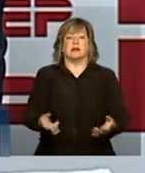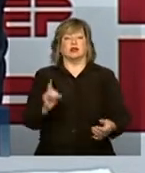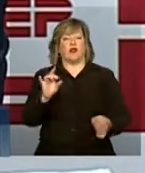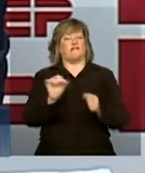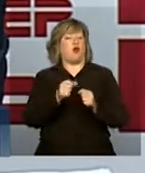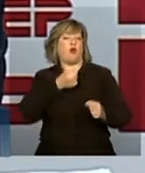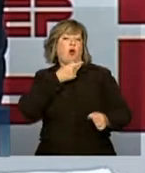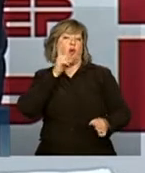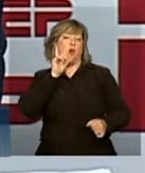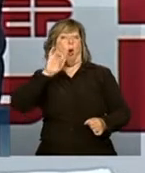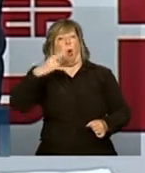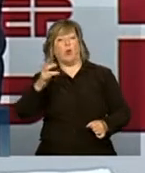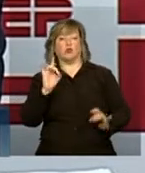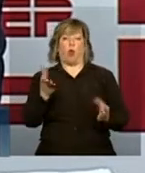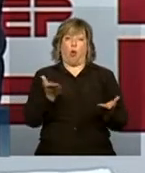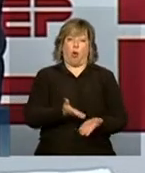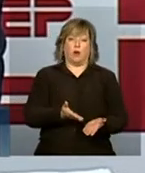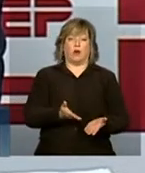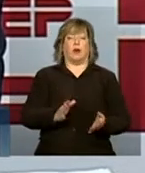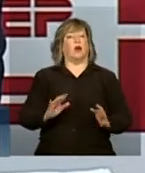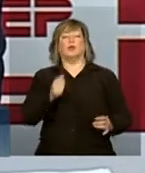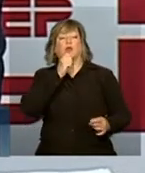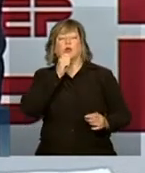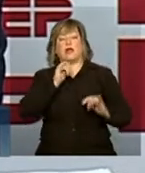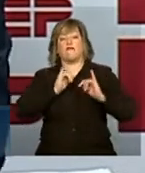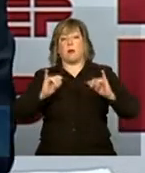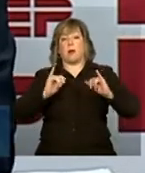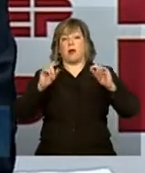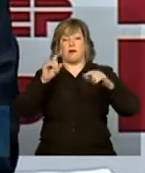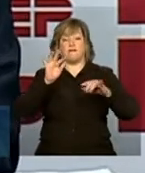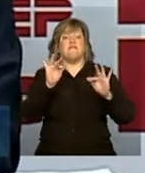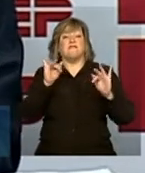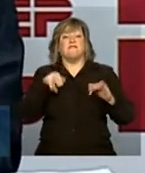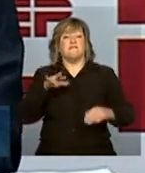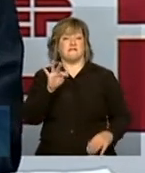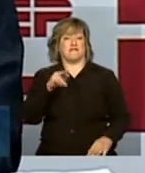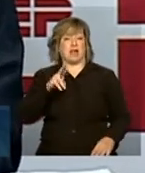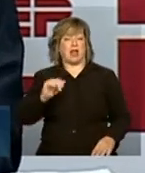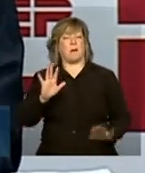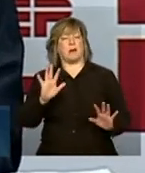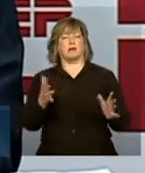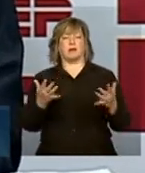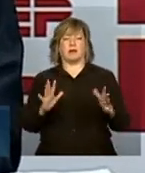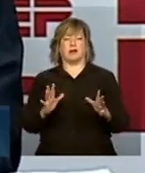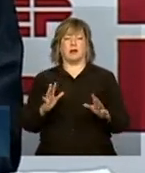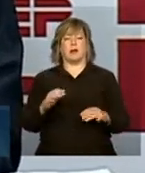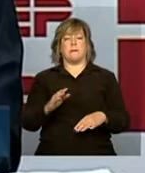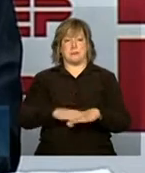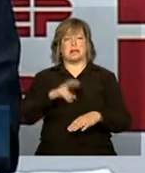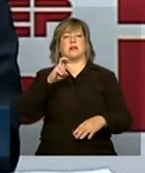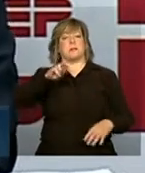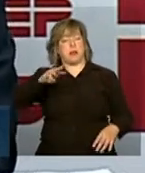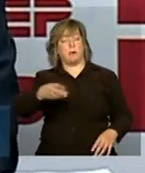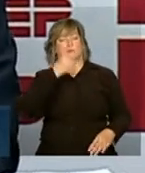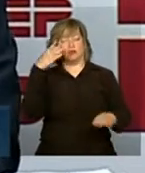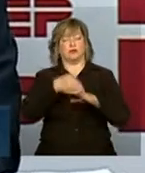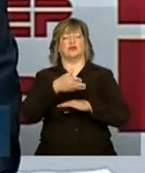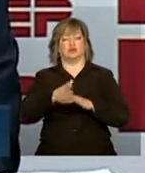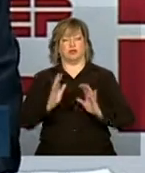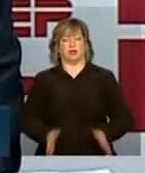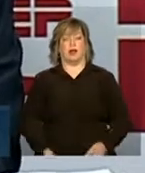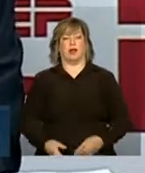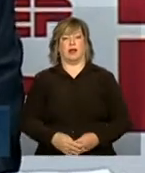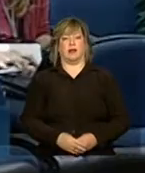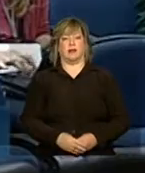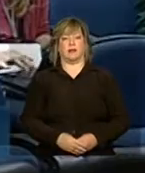faria ontem ou vice-versa. Então, ainda não temos um dado final, mas é exatamente em torno de mais de 5 milhões de participantes. E ainda não sabe quantos deles.